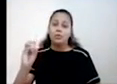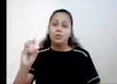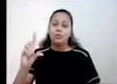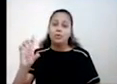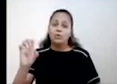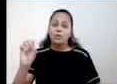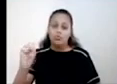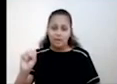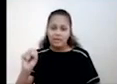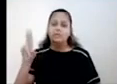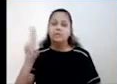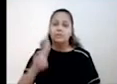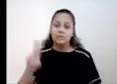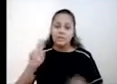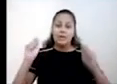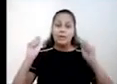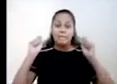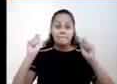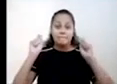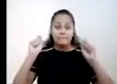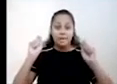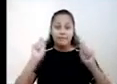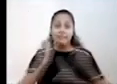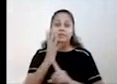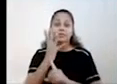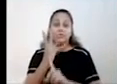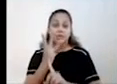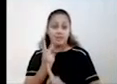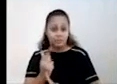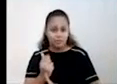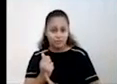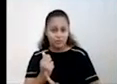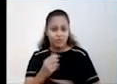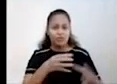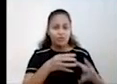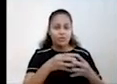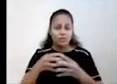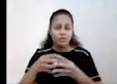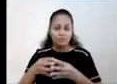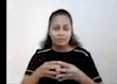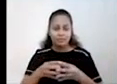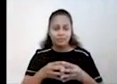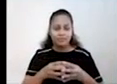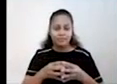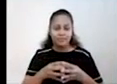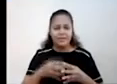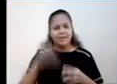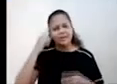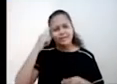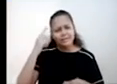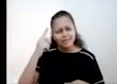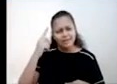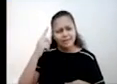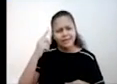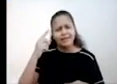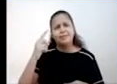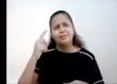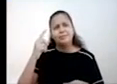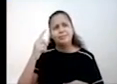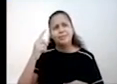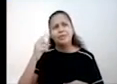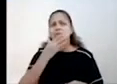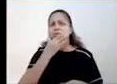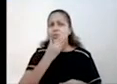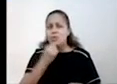para serem usados em manifestações artísticas e coletivas. Será que ele imaginou que uma roupa pudesse ser um